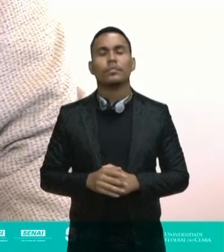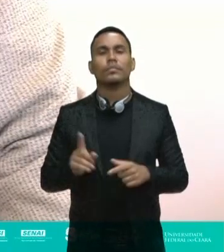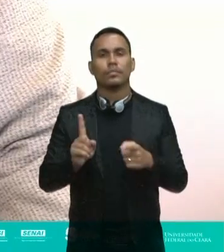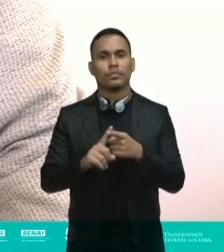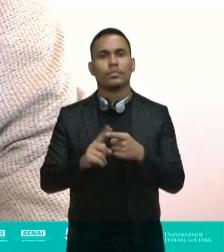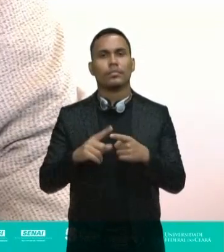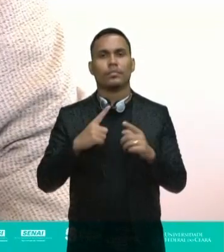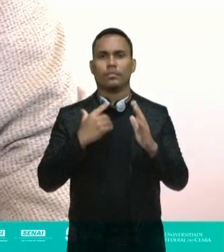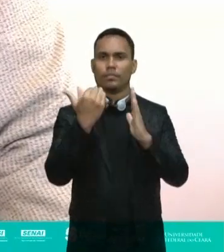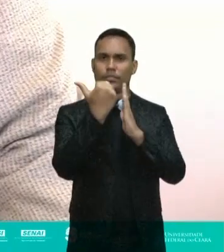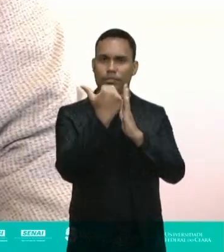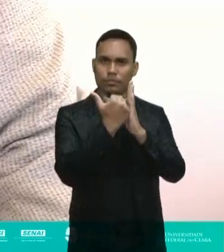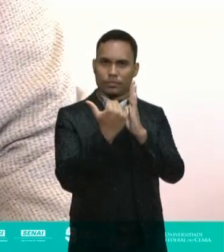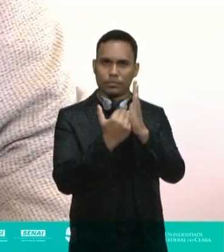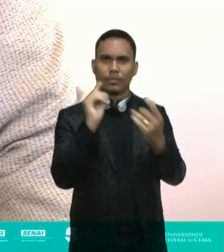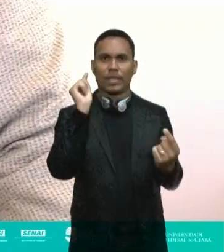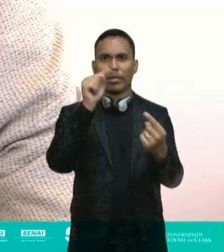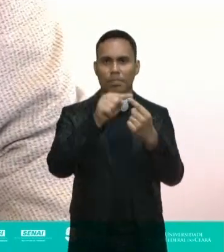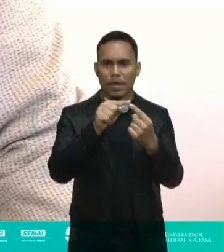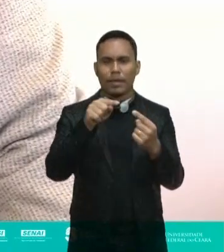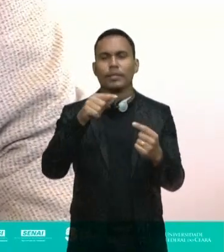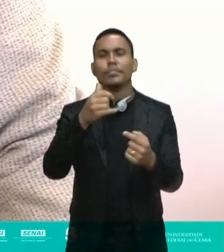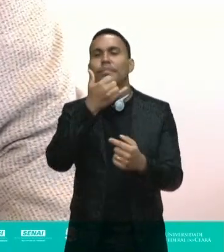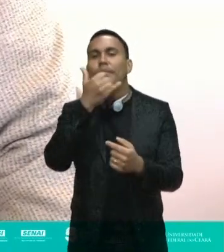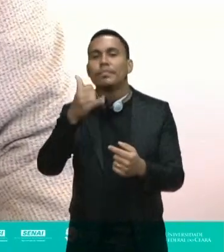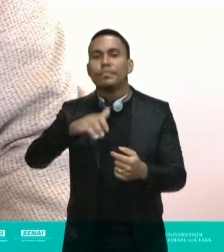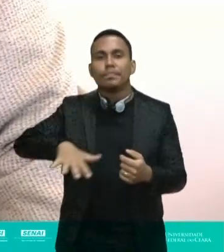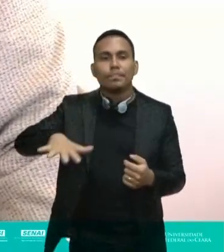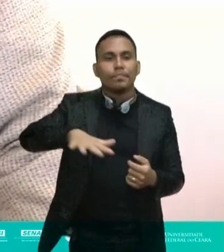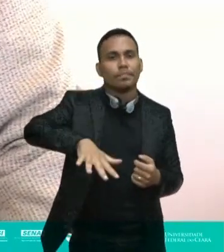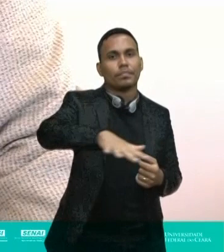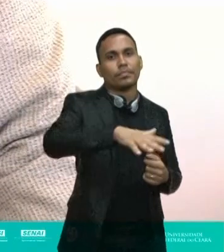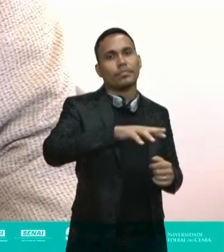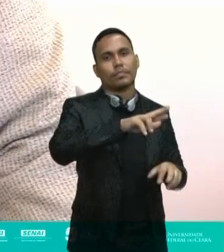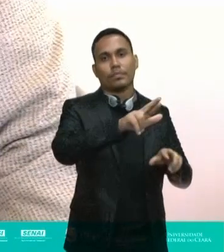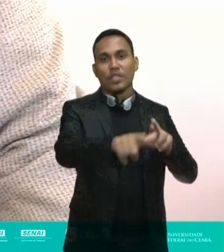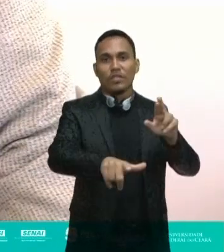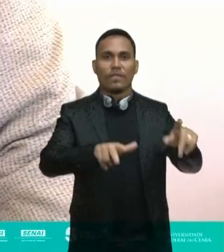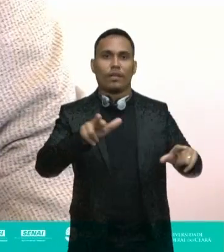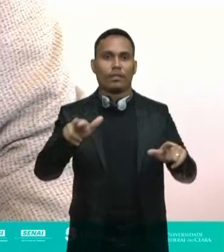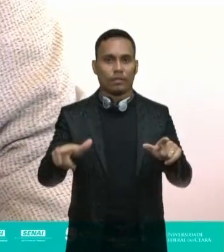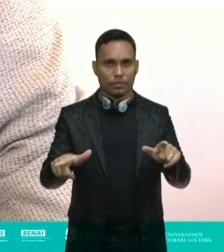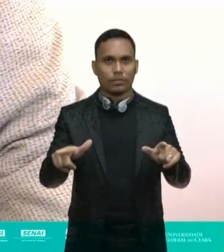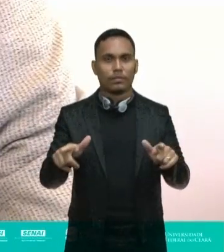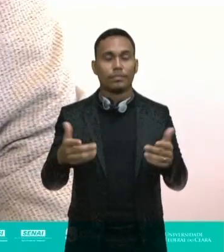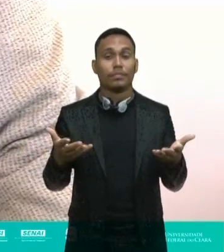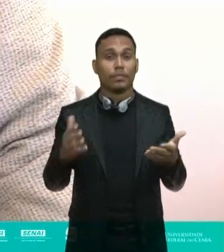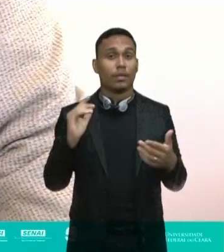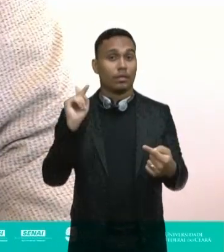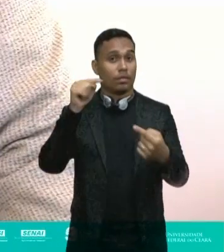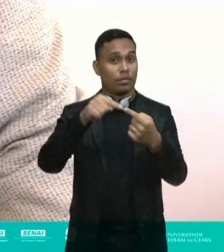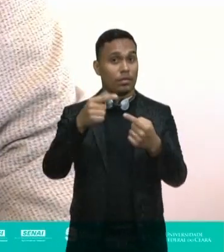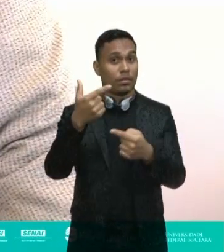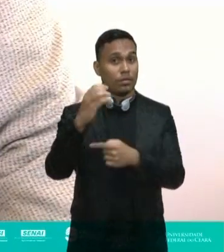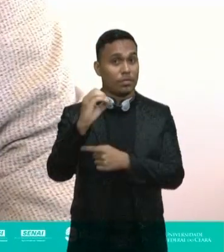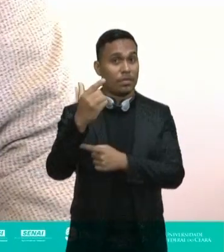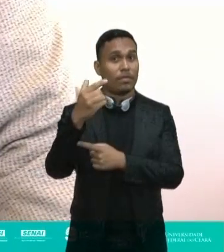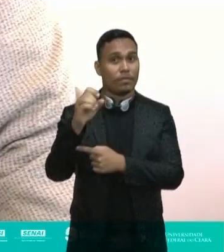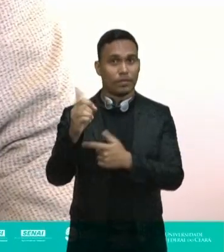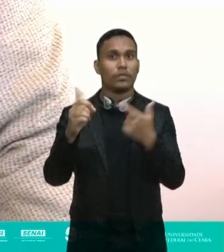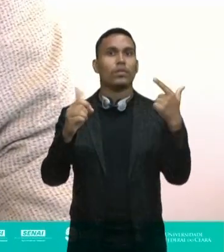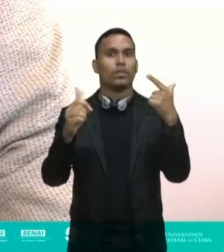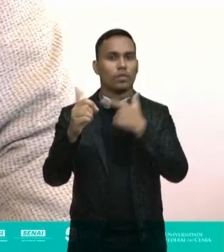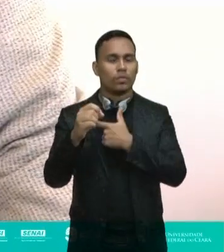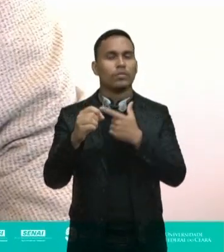incorporação para o hidrogênio nos diferentes setores da economia. A Estratégia Portuguesa para o Hidrogênio 2020 cumpriu o objetivo de dar um